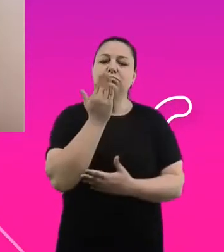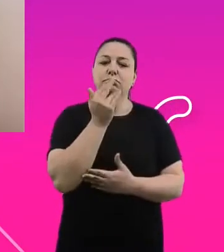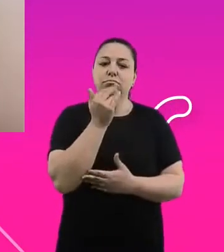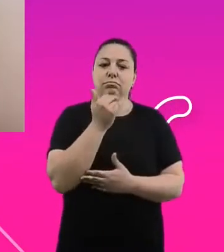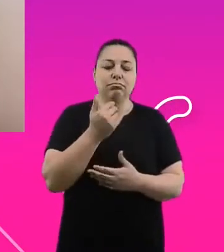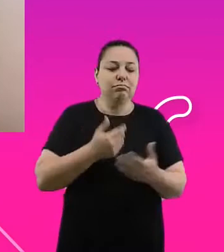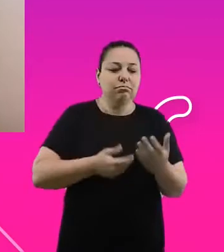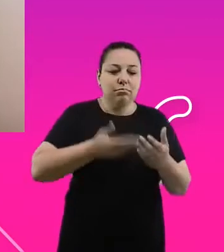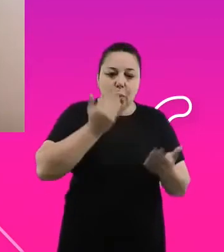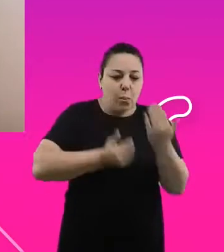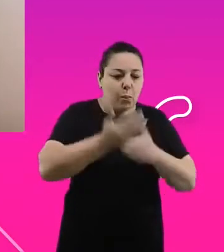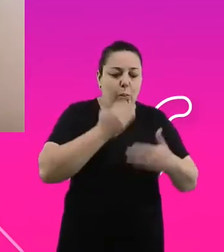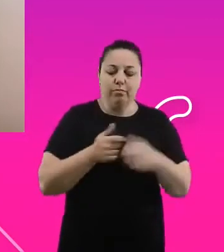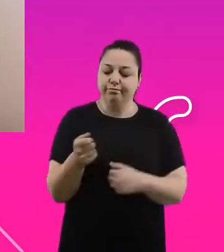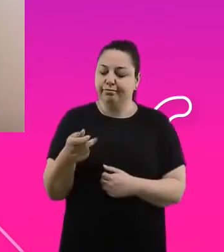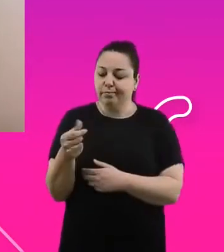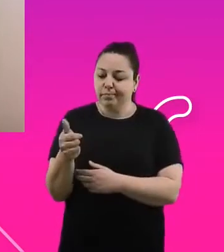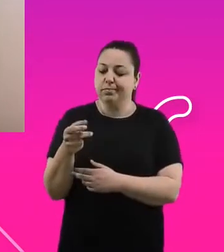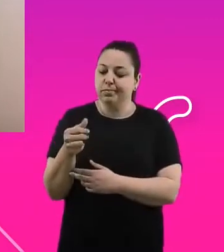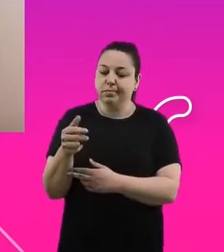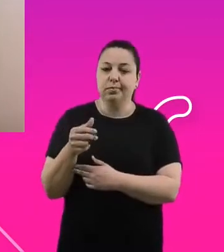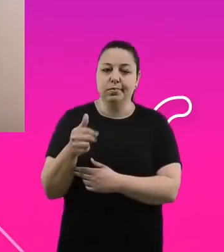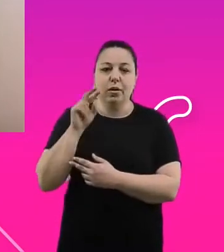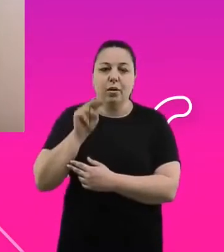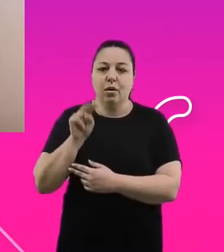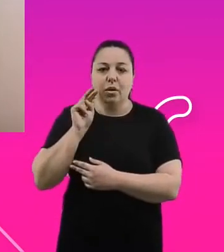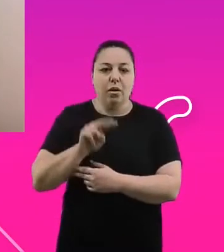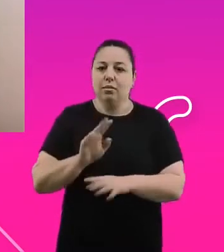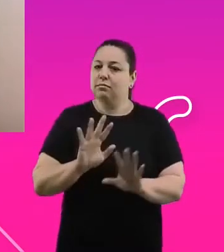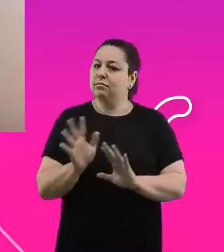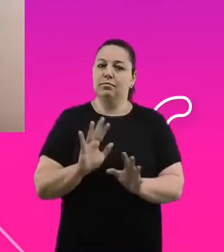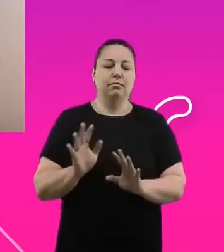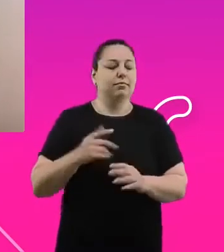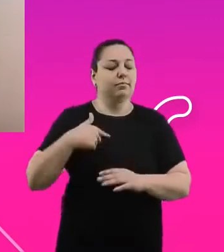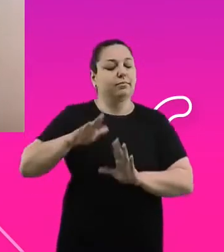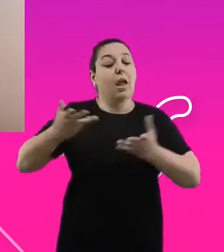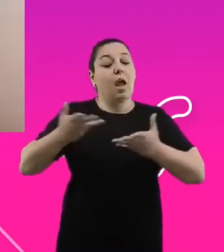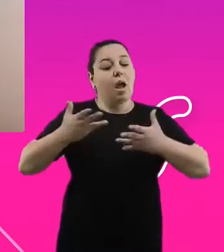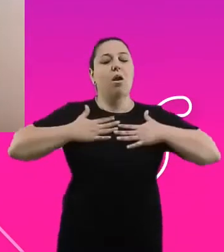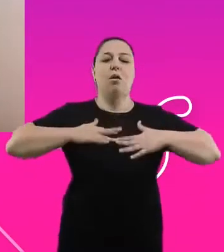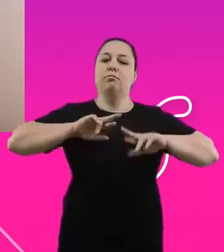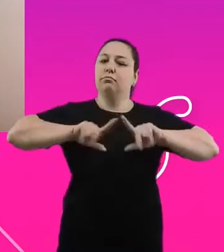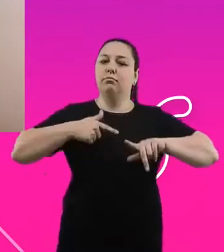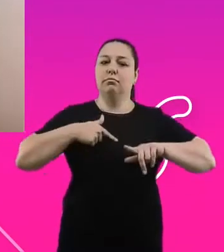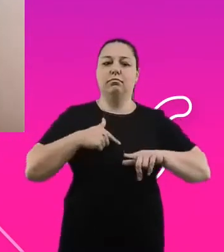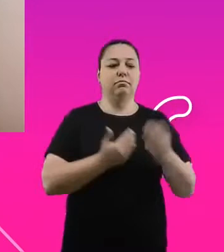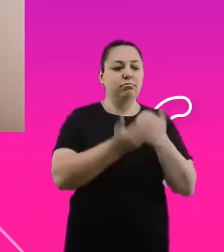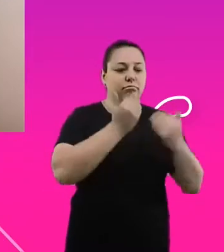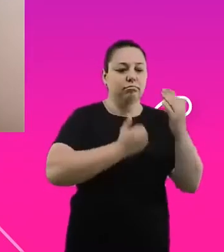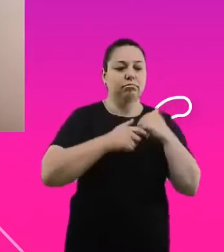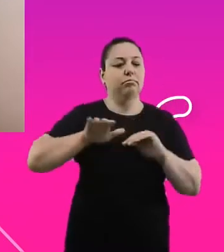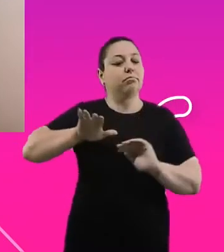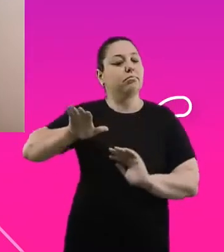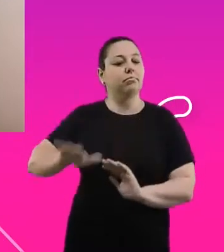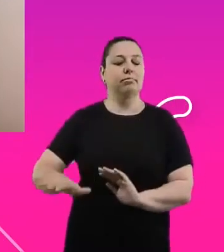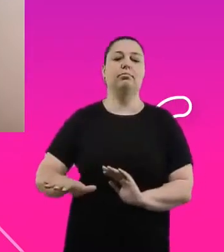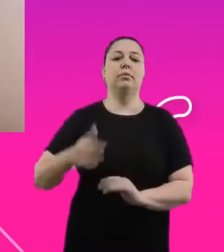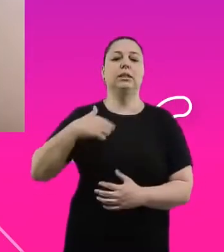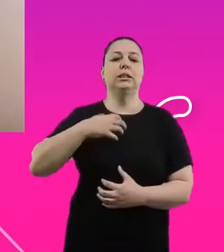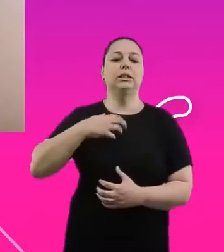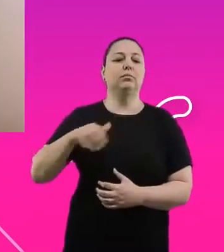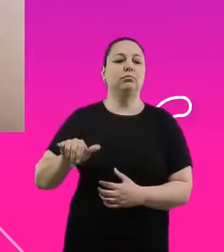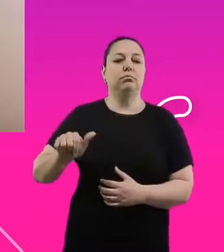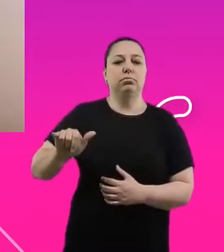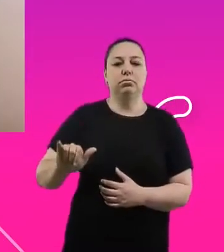notificação, sabe? Tipo, tem 3, 4 pessoas que vibram quando tá, tipo, pai, mãe, quando eu